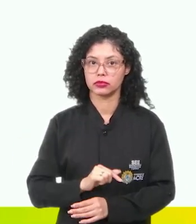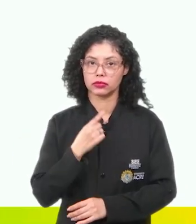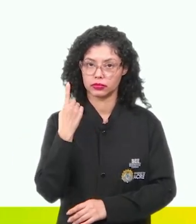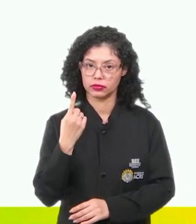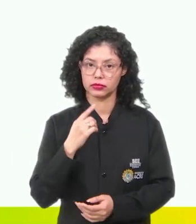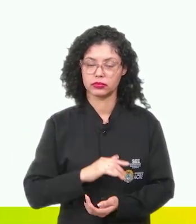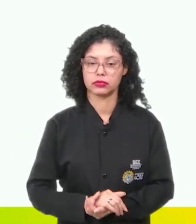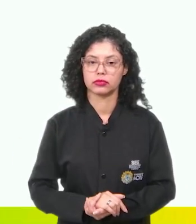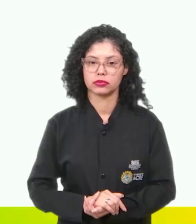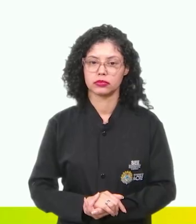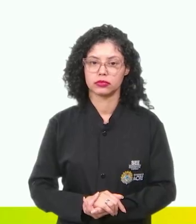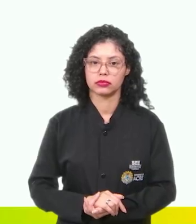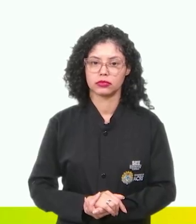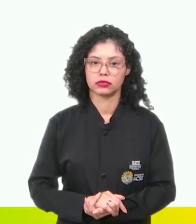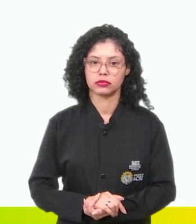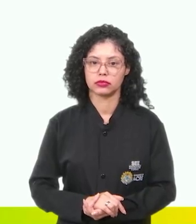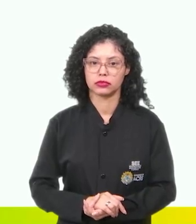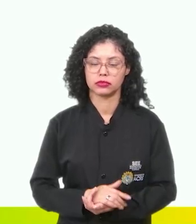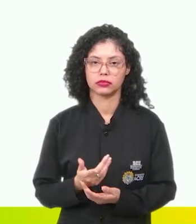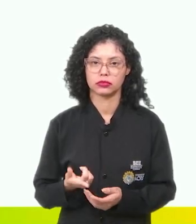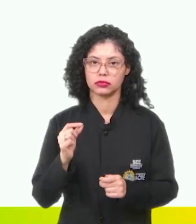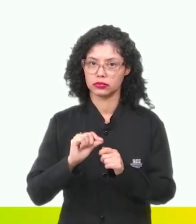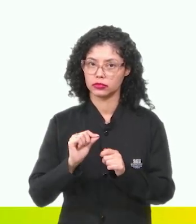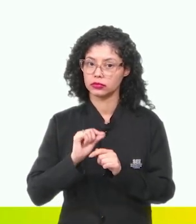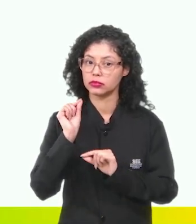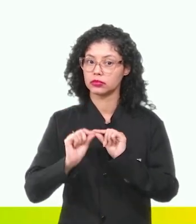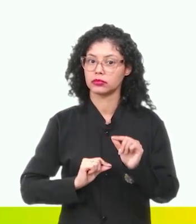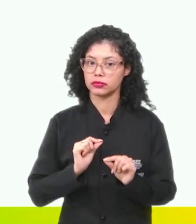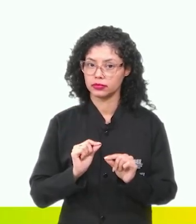vez. Então, eu vou fazer o quê?